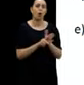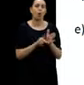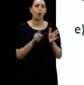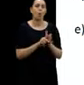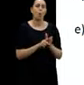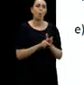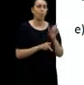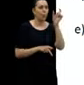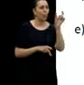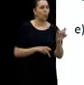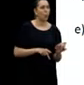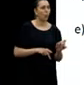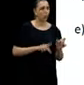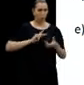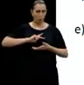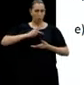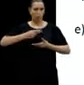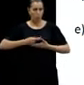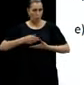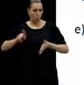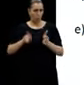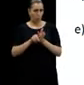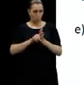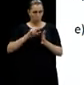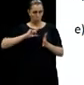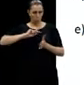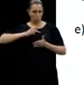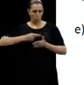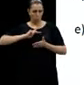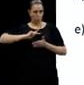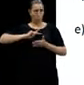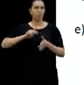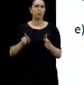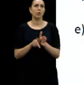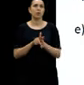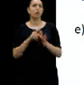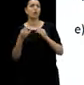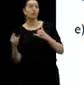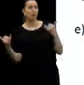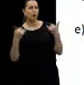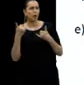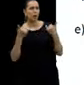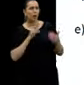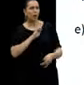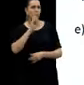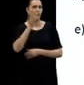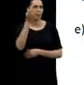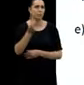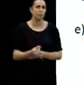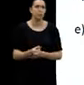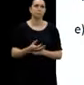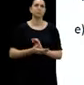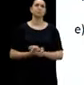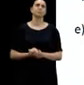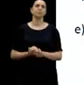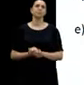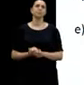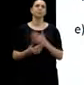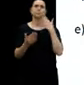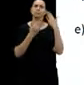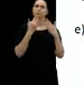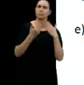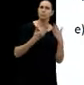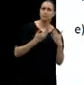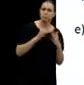indivíduo, autotransplante. Pegando essa informação, vocês conseguem achar a resposta correta.